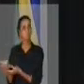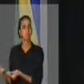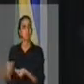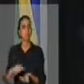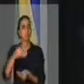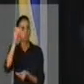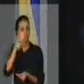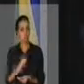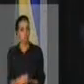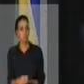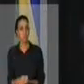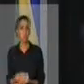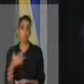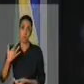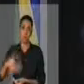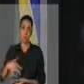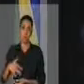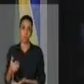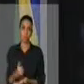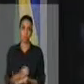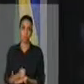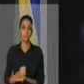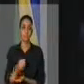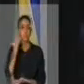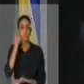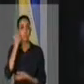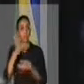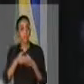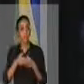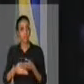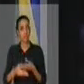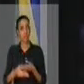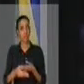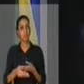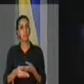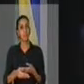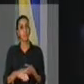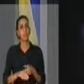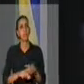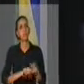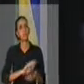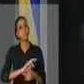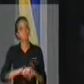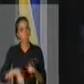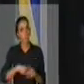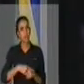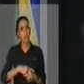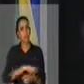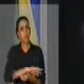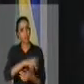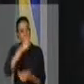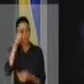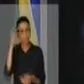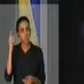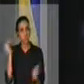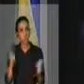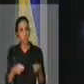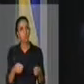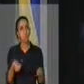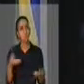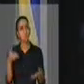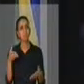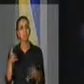avançando no sentido de que nós possamos ofertar mais acesso às pessoas. E, nesse sentido, nós estamos